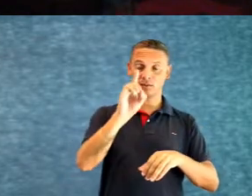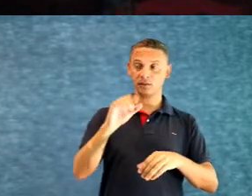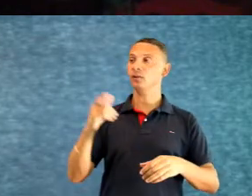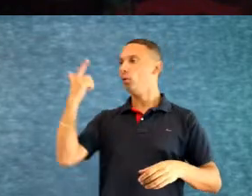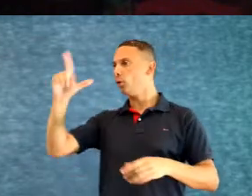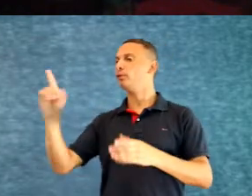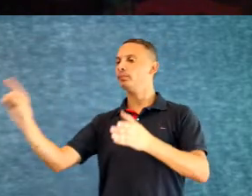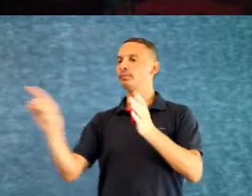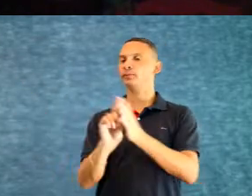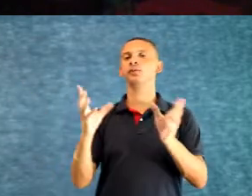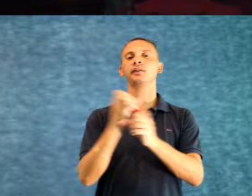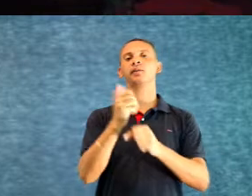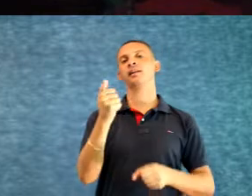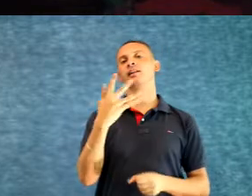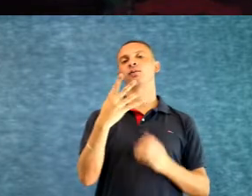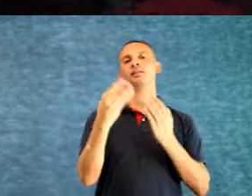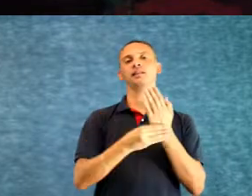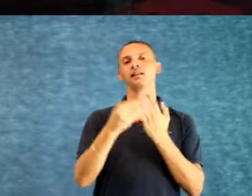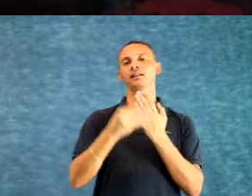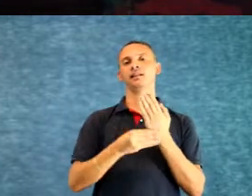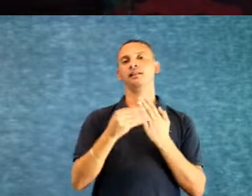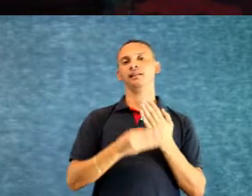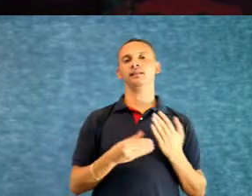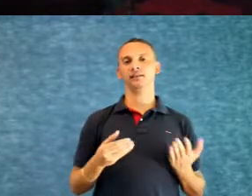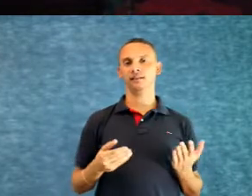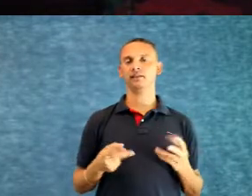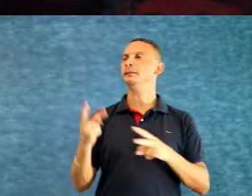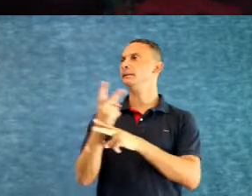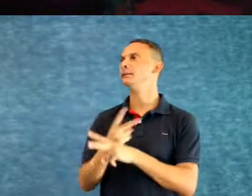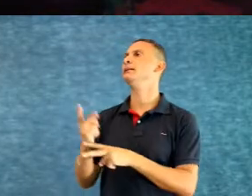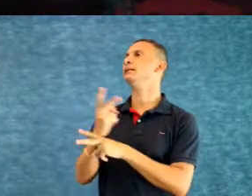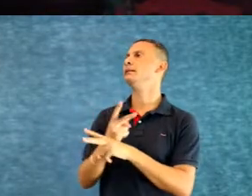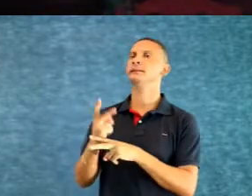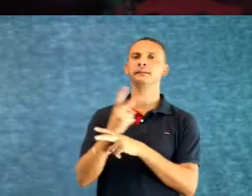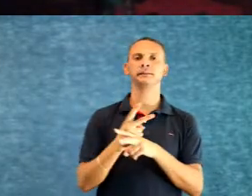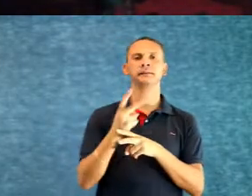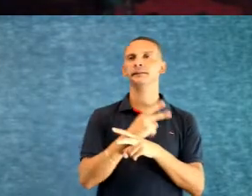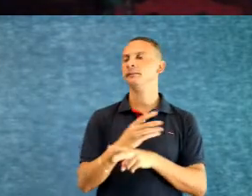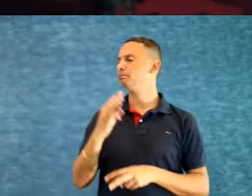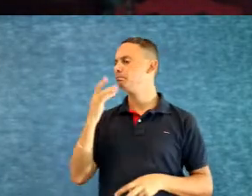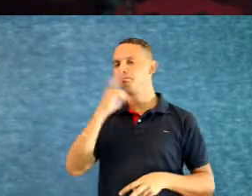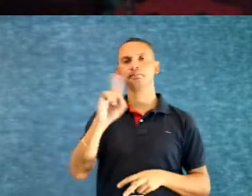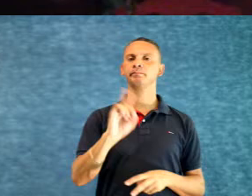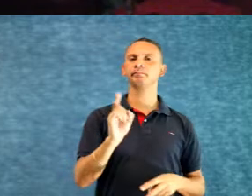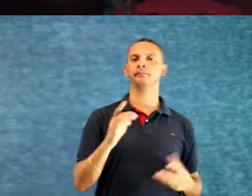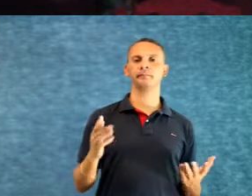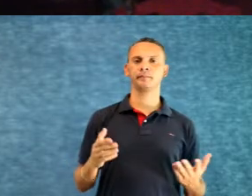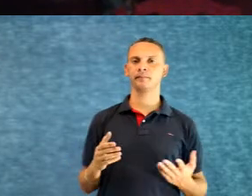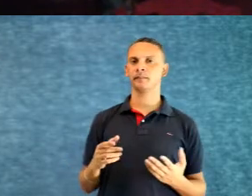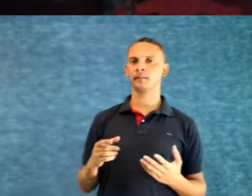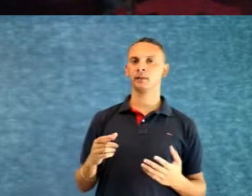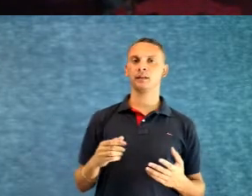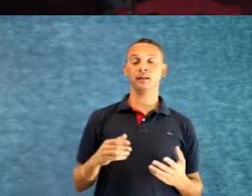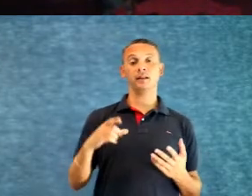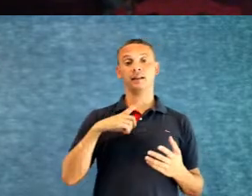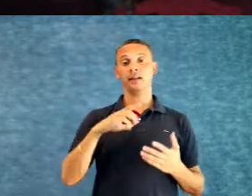todos pagavam. Ok. Todos. Machado, Então Alencar, era um impressor, todos. né? Não, por Fica à favor. vontade. Por favor, fica à